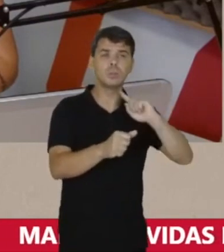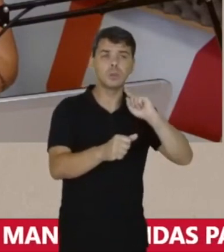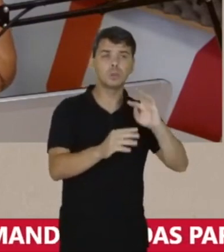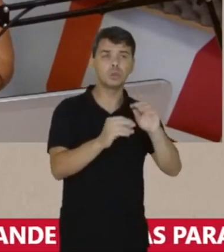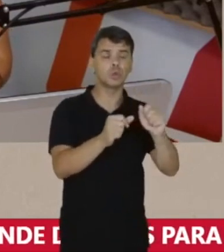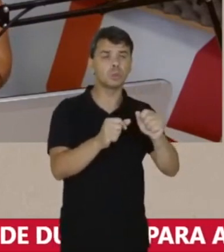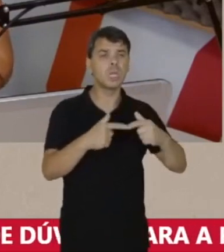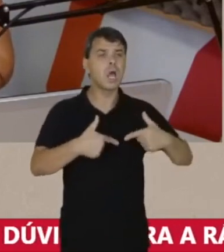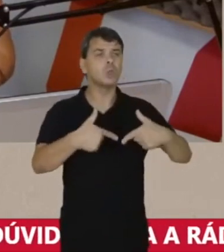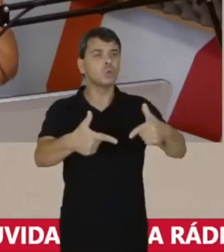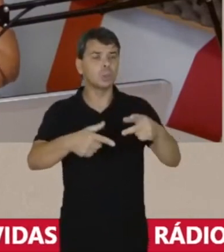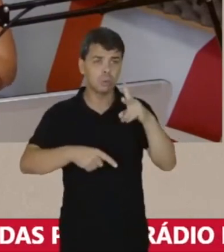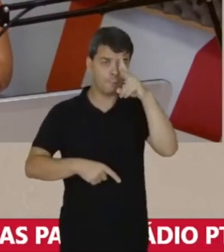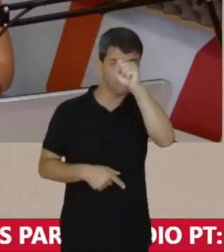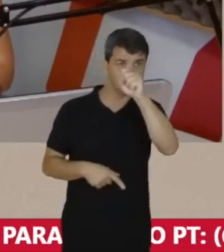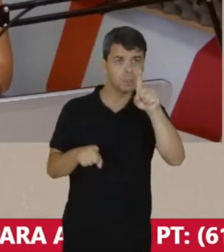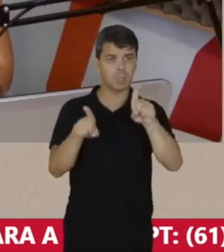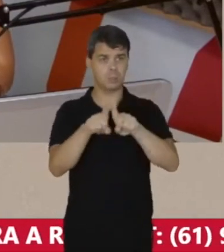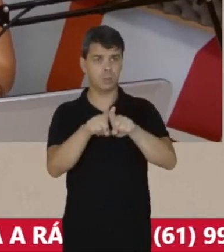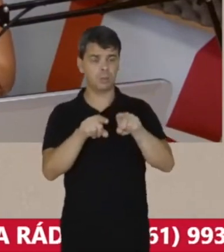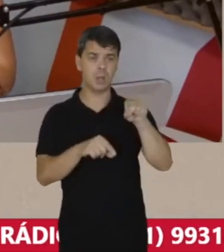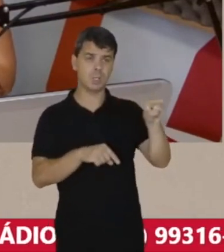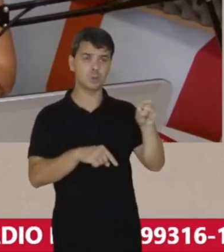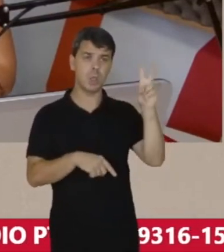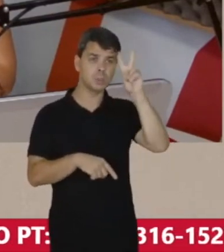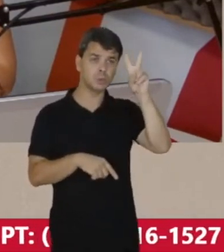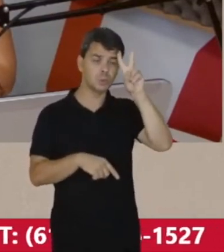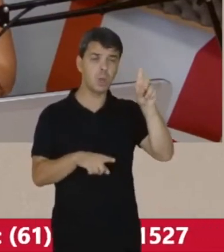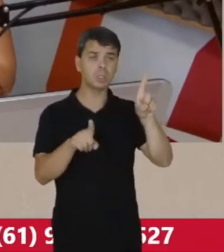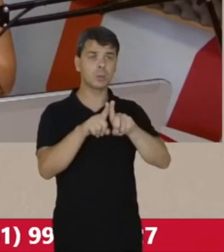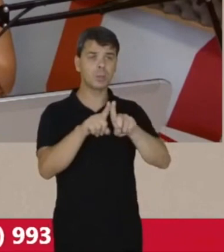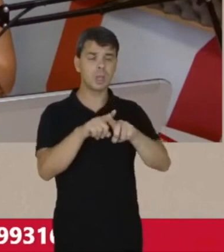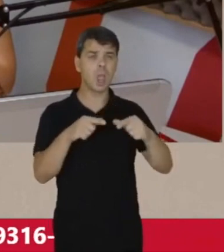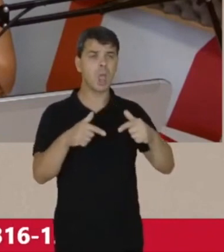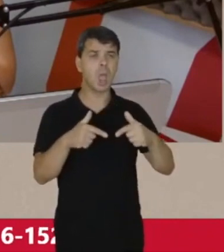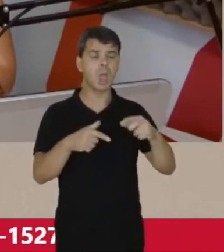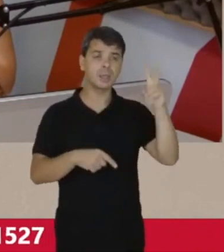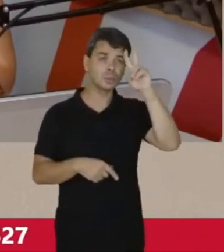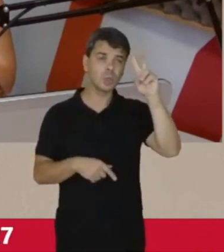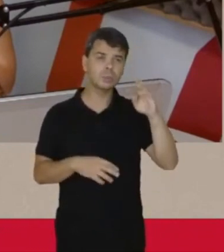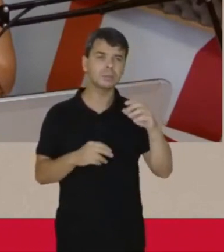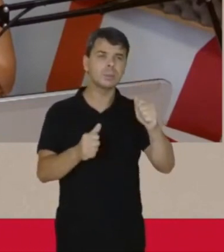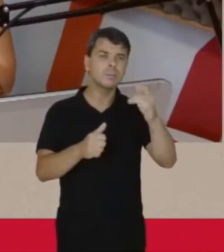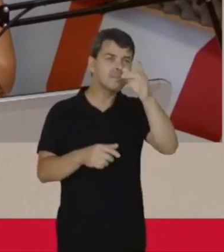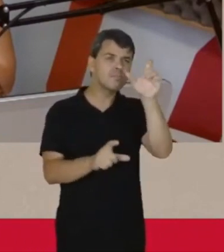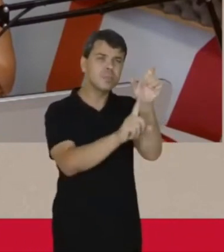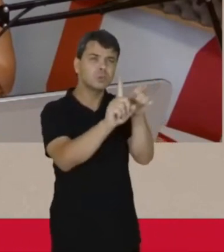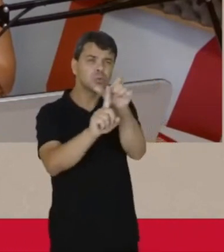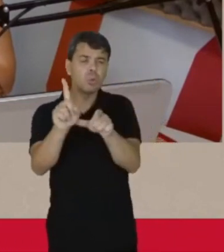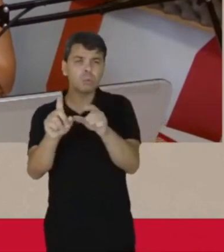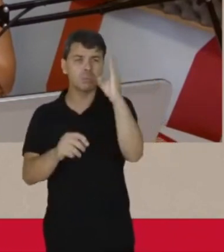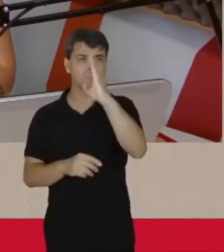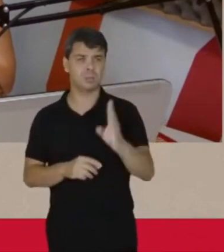trajetória, toda essa força da sua história, que é a história de tantos e tantas